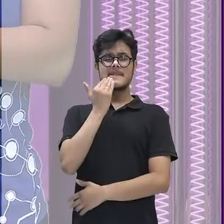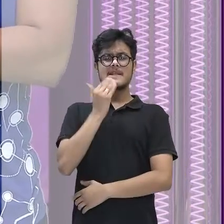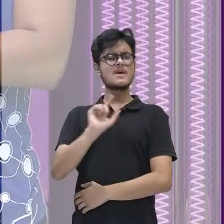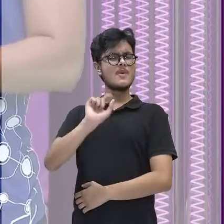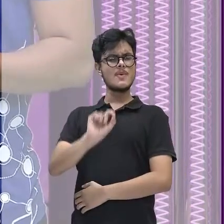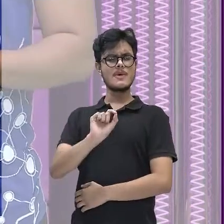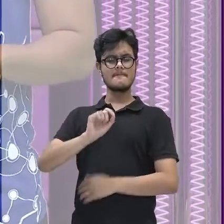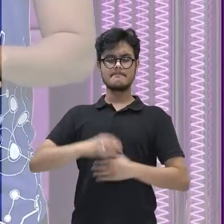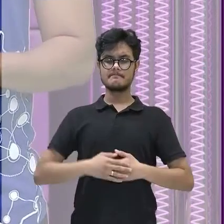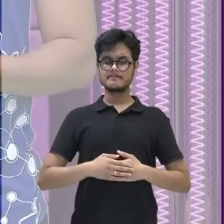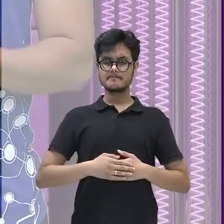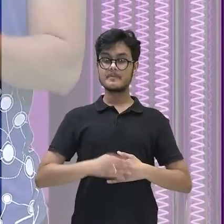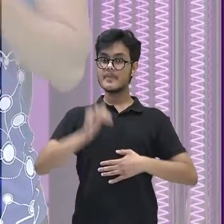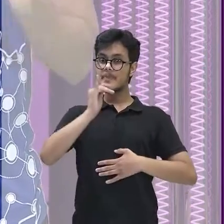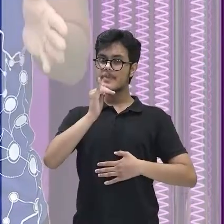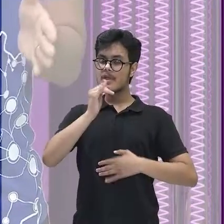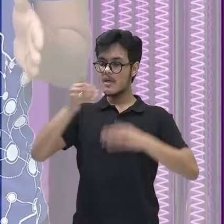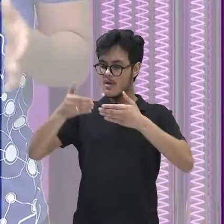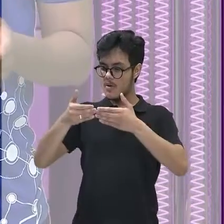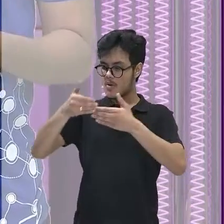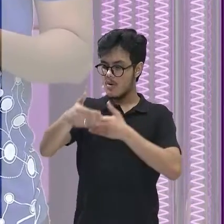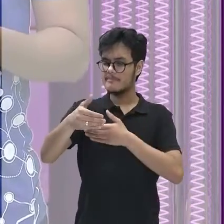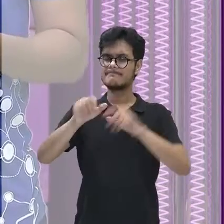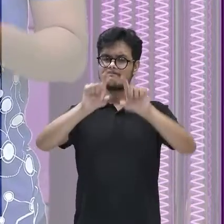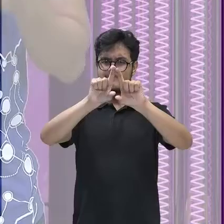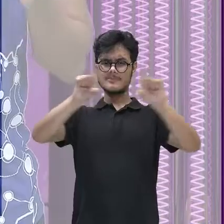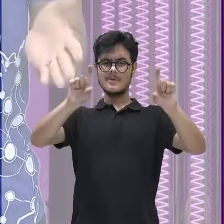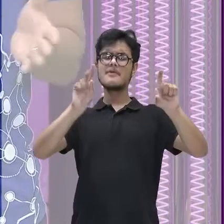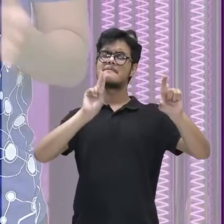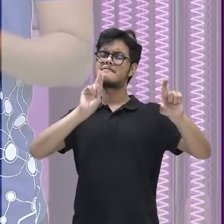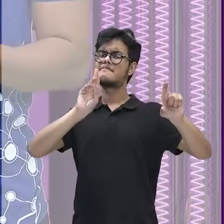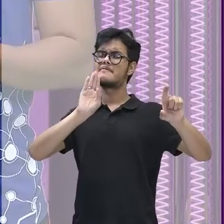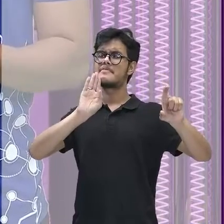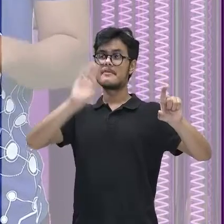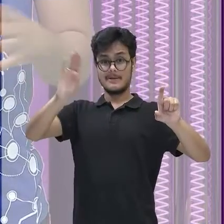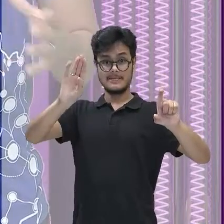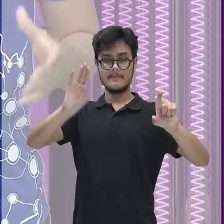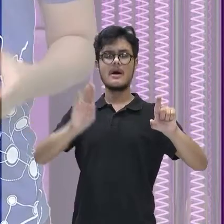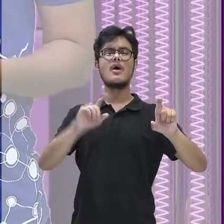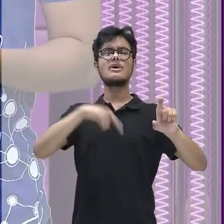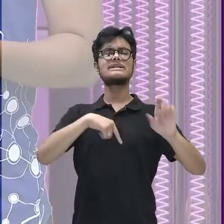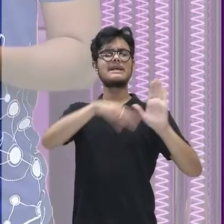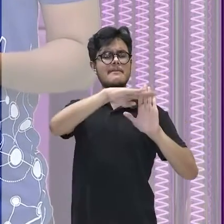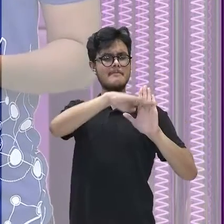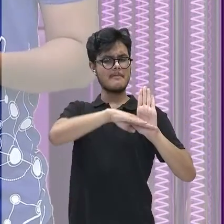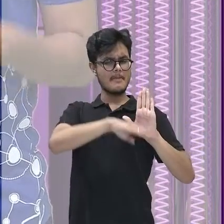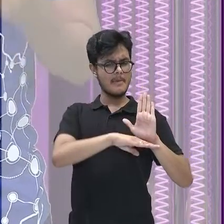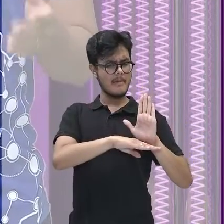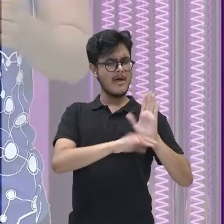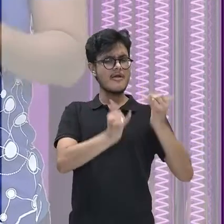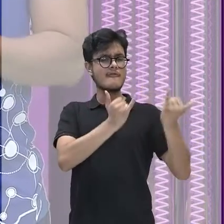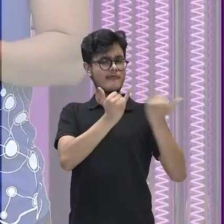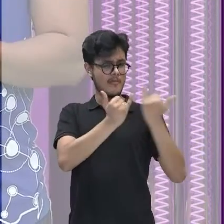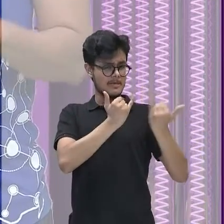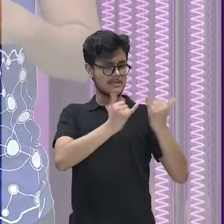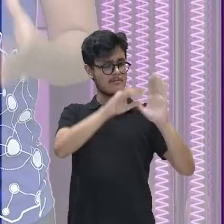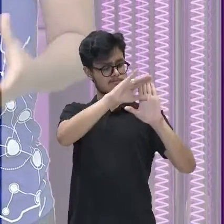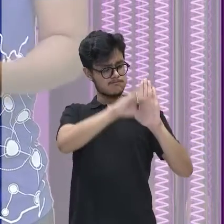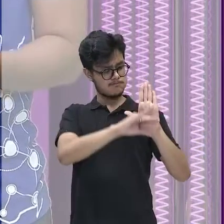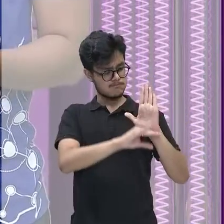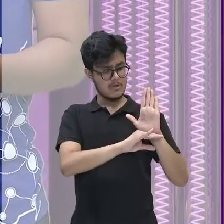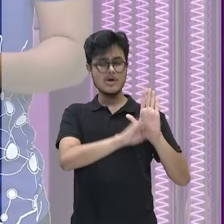a gente inicia lendo o título, a legenda, a fonte e outras informações